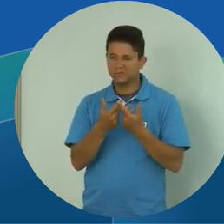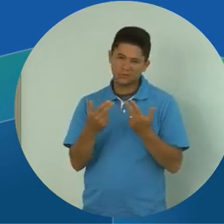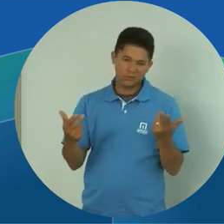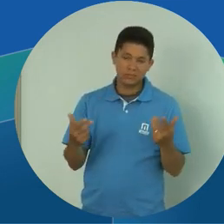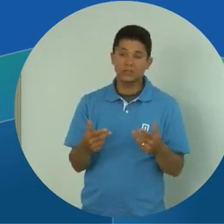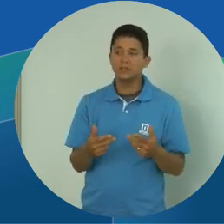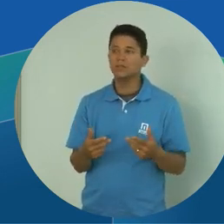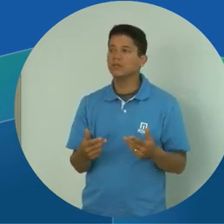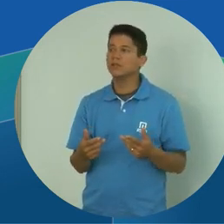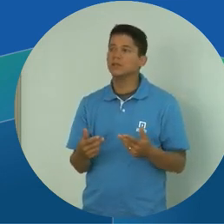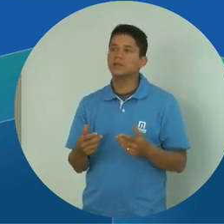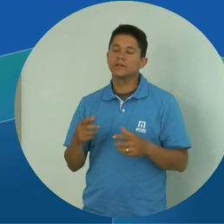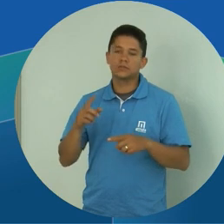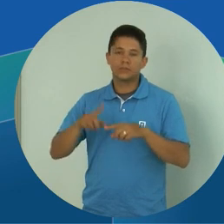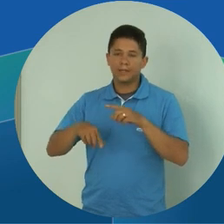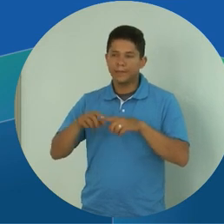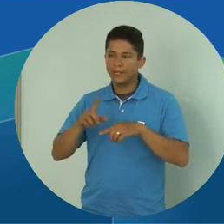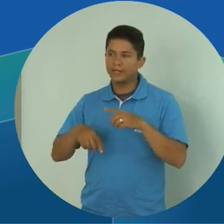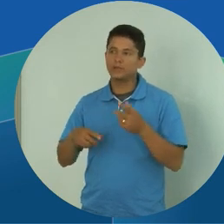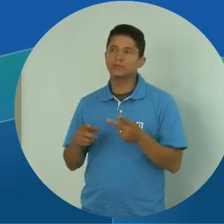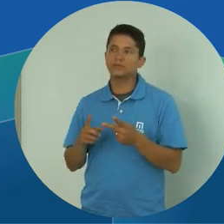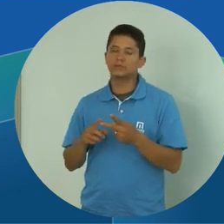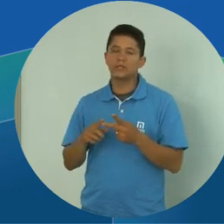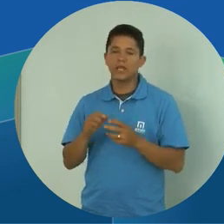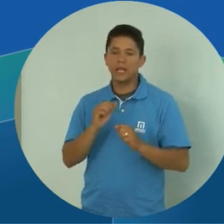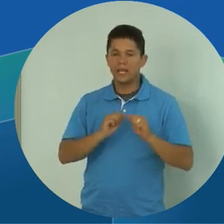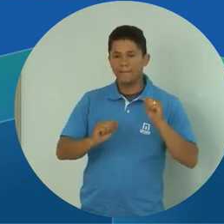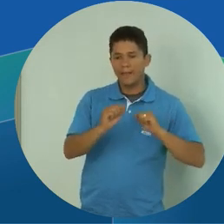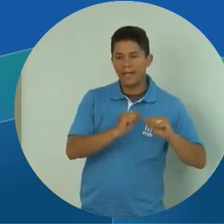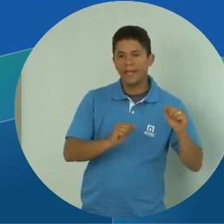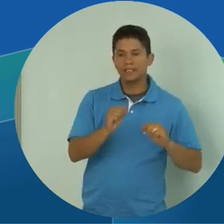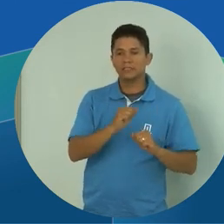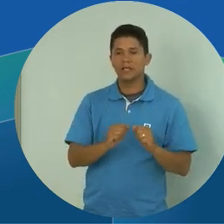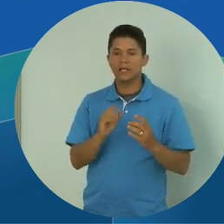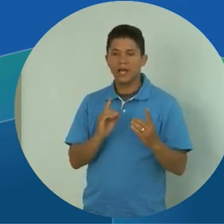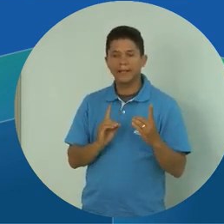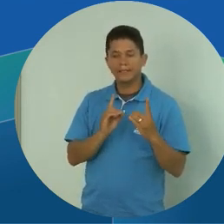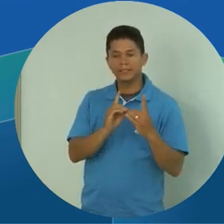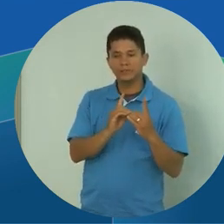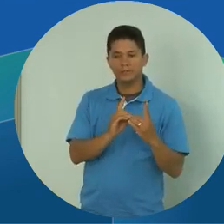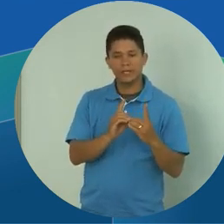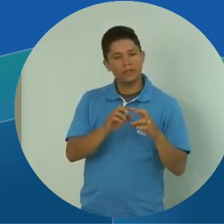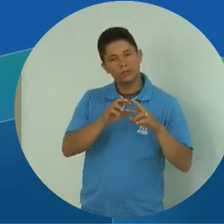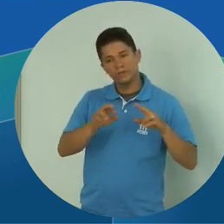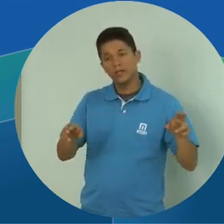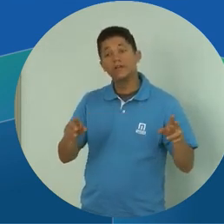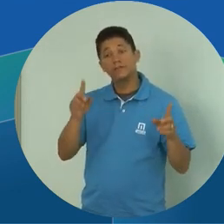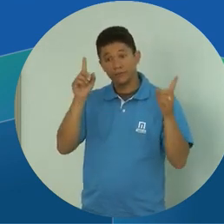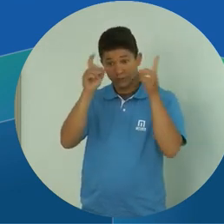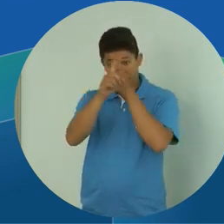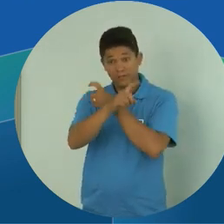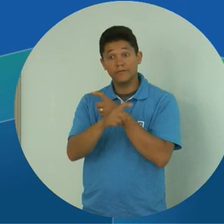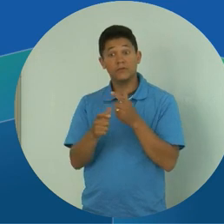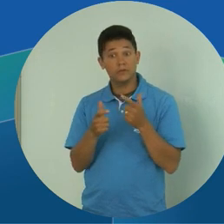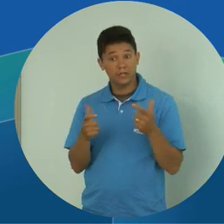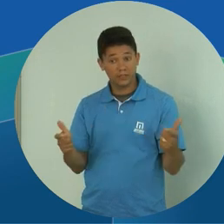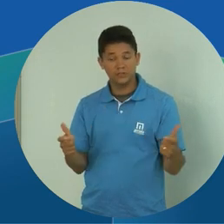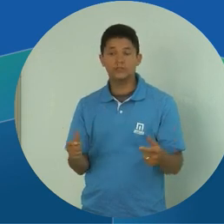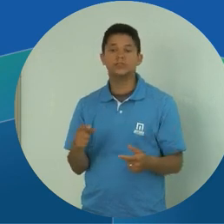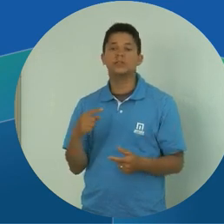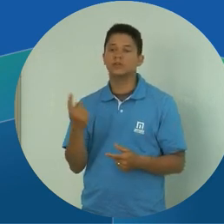suprimentos, limpeza, atendimento a esses profissionais. Então esse foi um desafio grande que a gente conseguiu